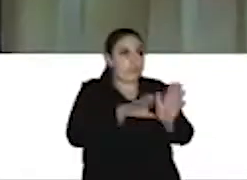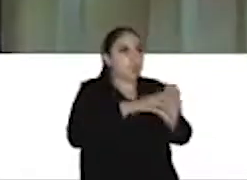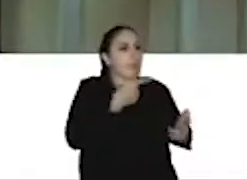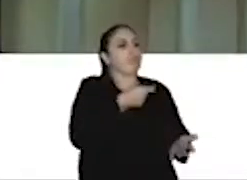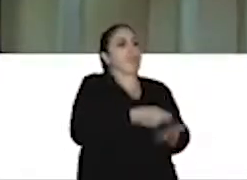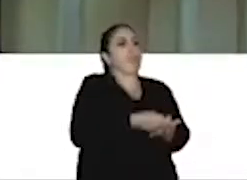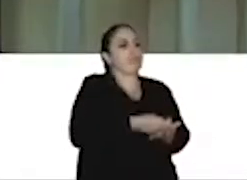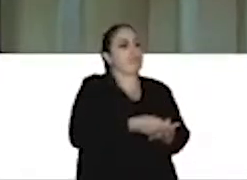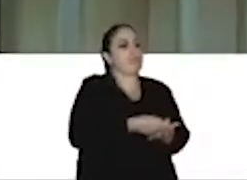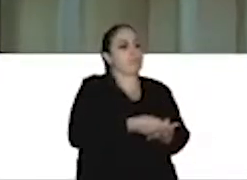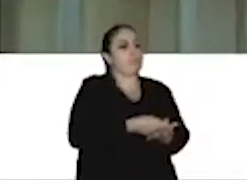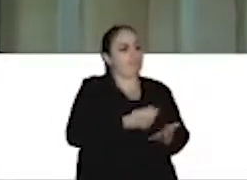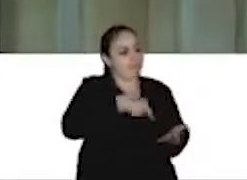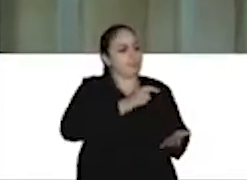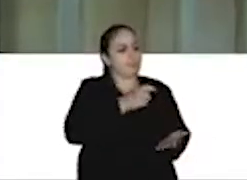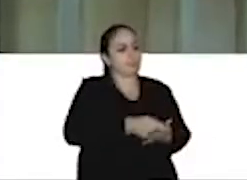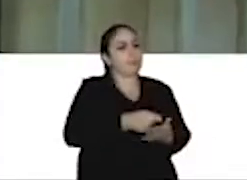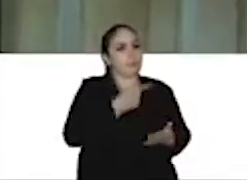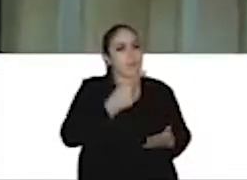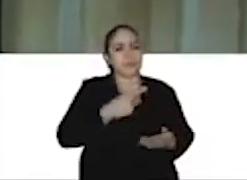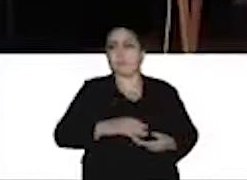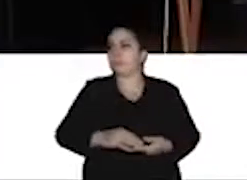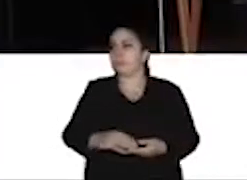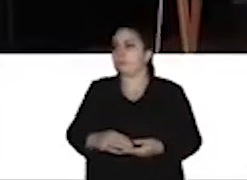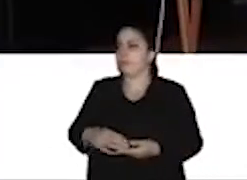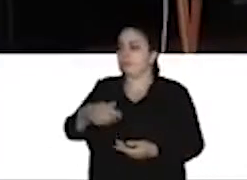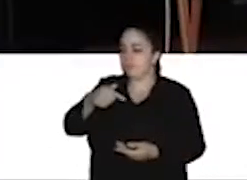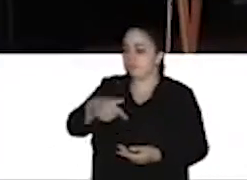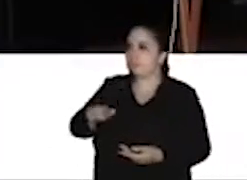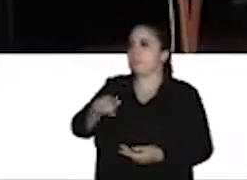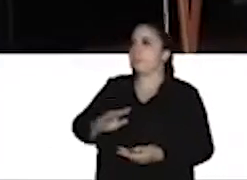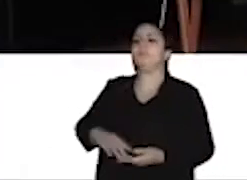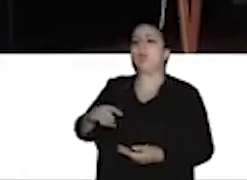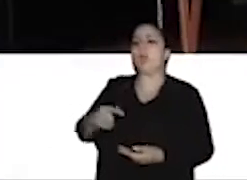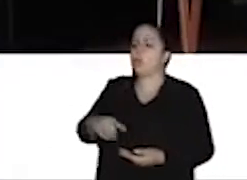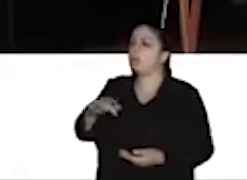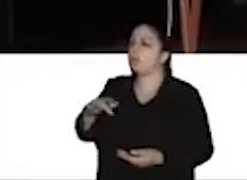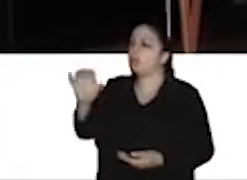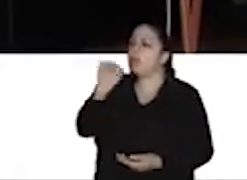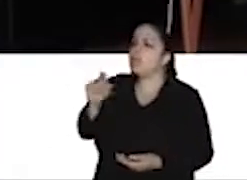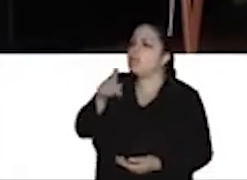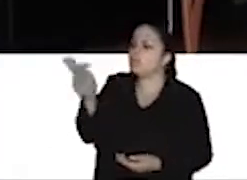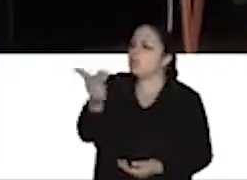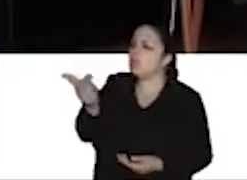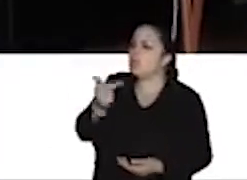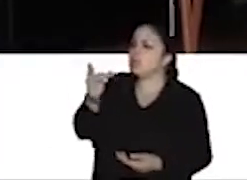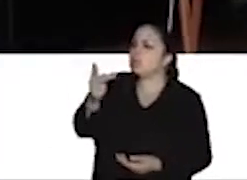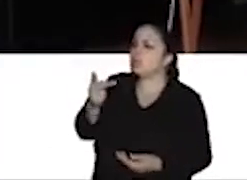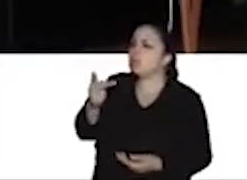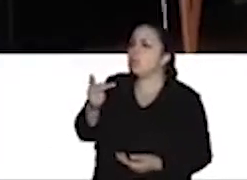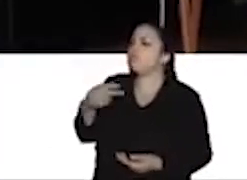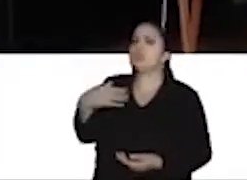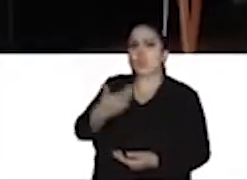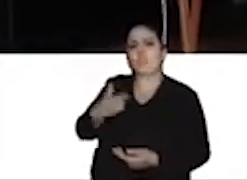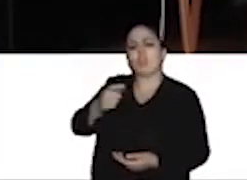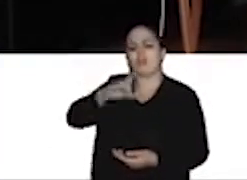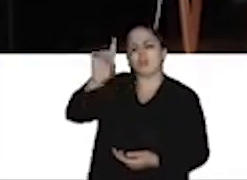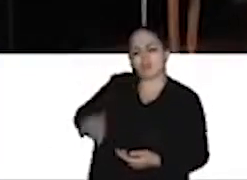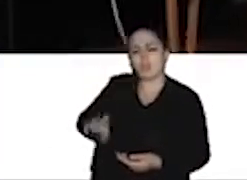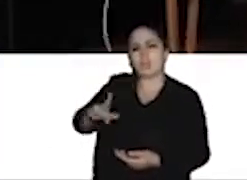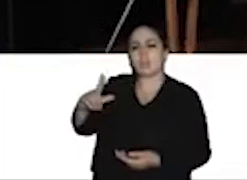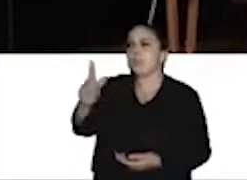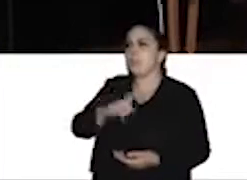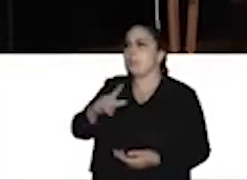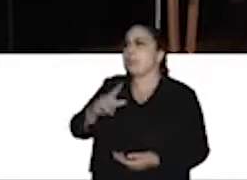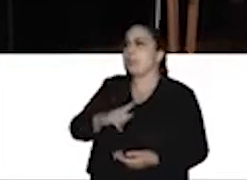duro. Vou duro, então. Seja duro. Vá duro. Escuta aqui, patrão, é patrão. Nós queremos nosso direito. Vale